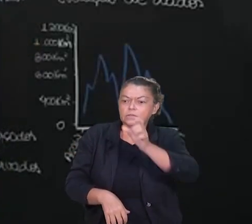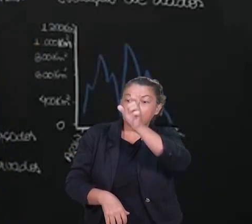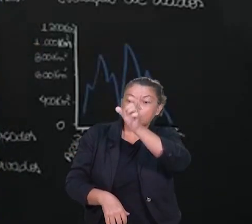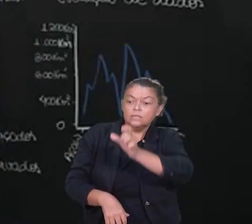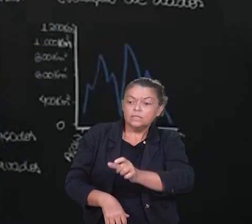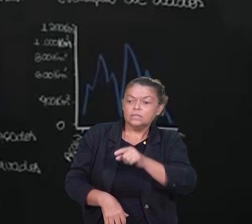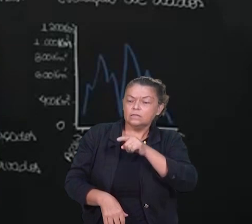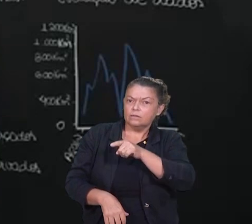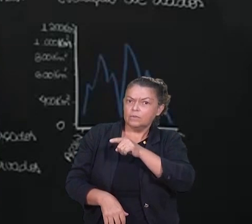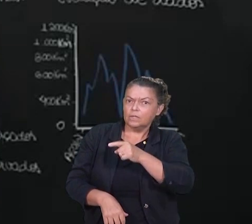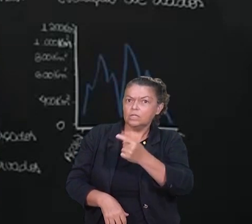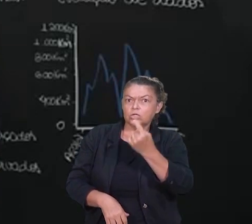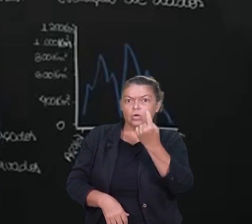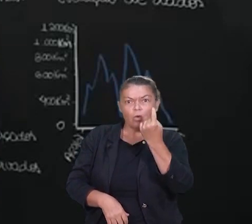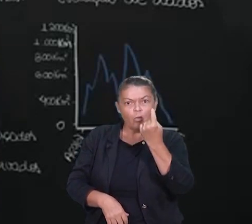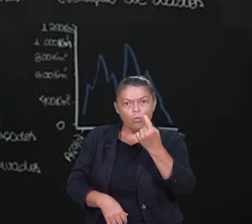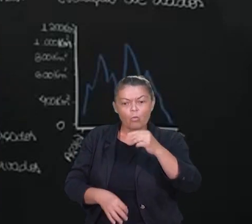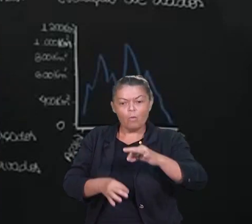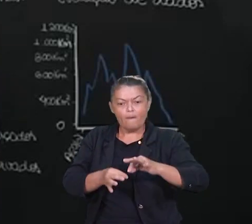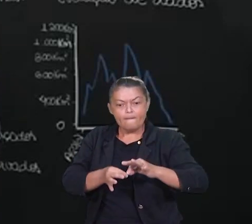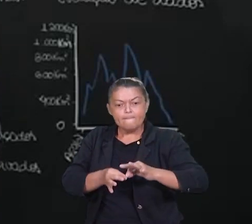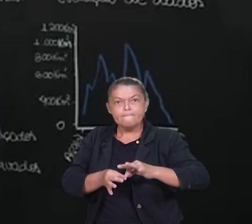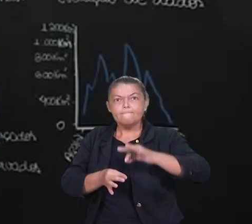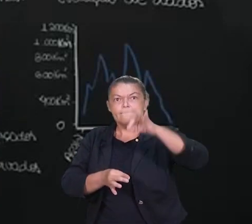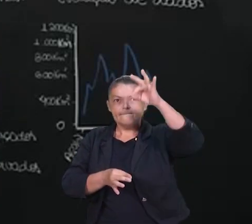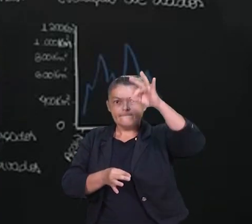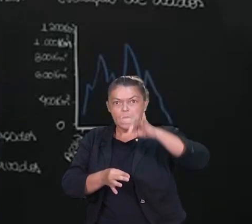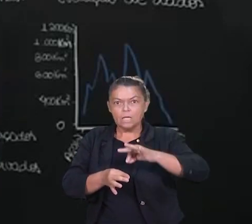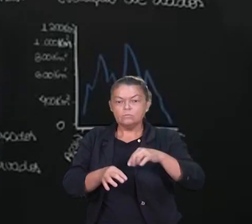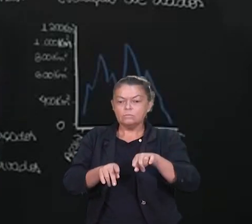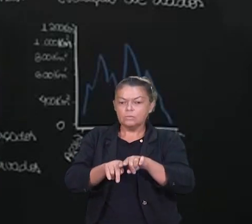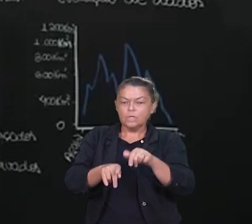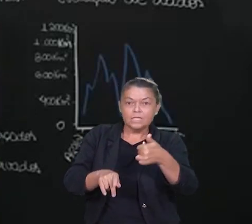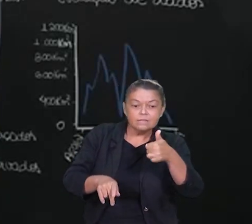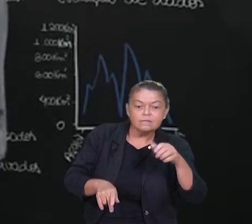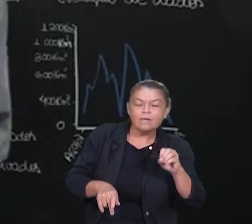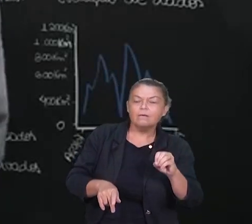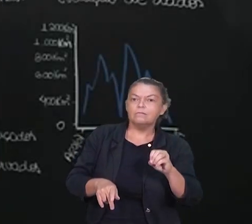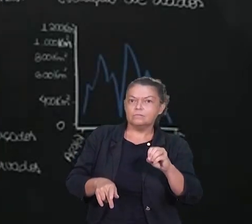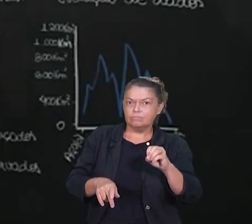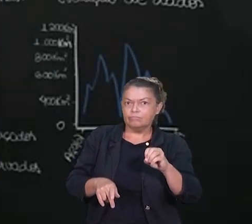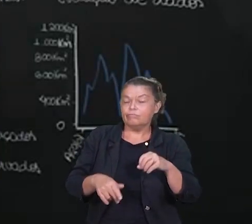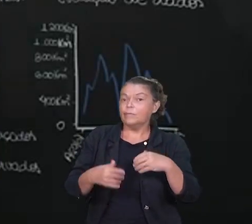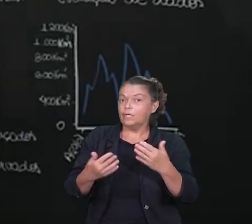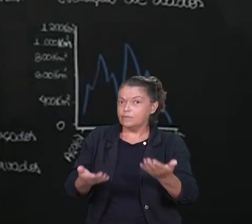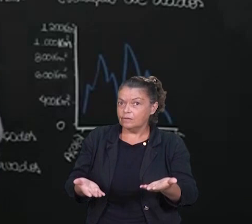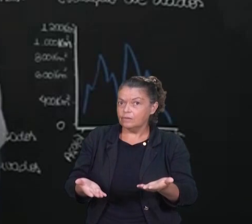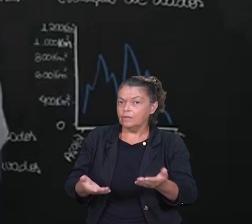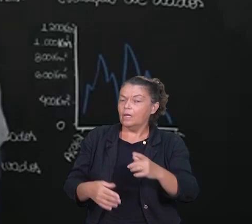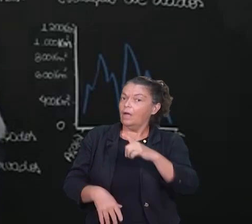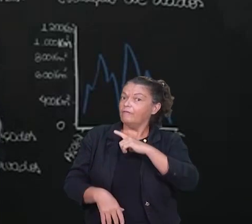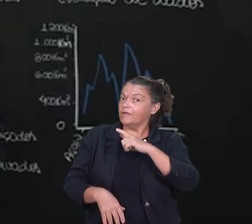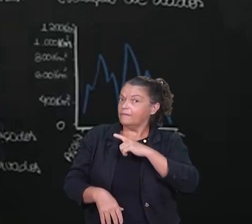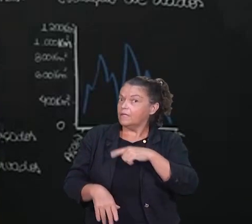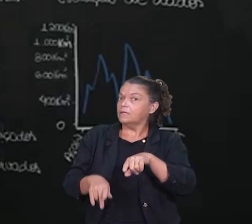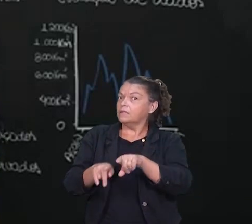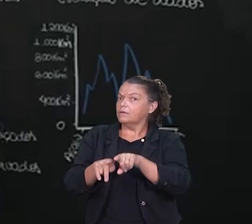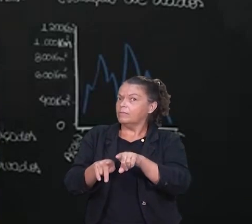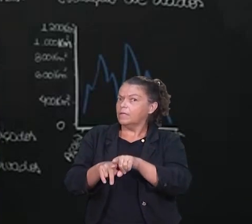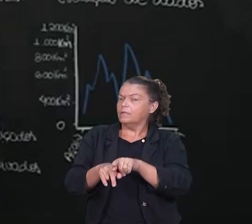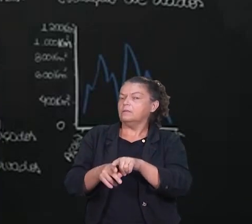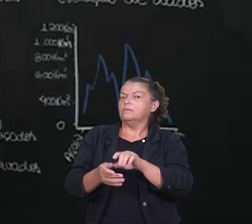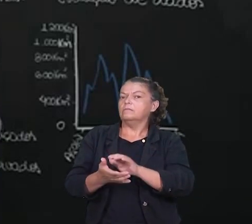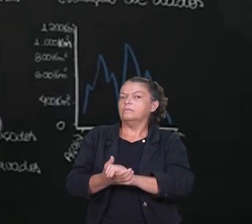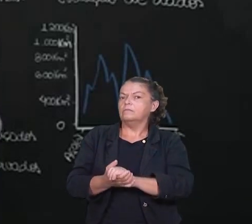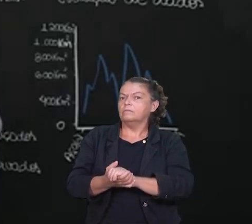Até porque 1,10 m só pode ser criança nesse sentido, com esse peso, né não? Enfim, nós vamos ter aqui então uma forma de